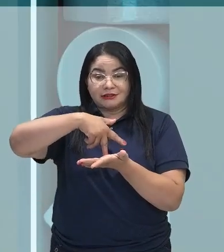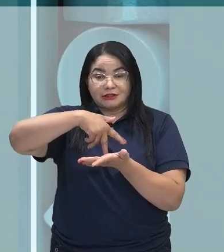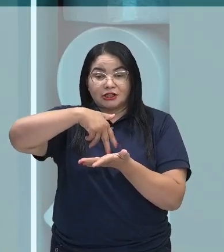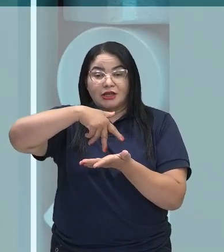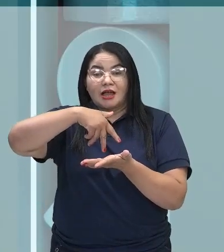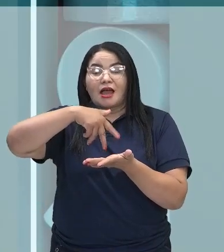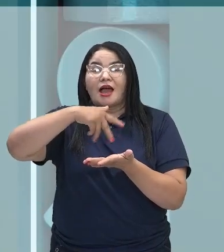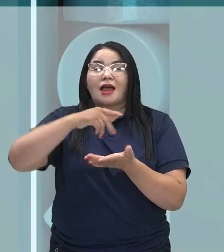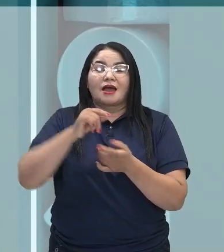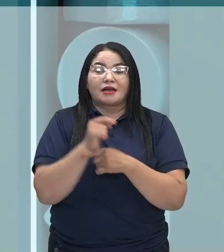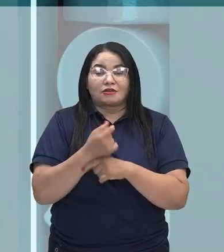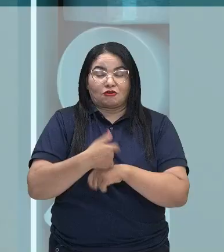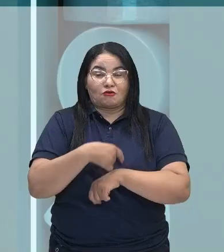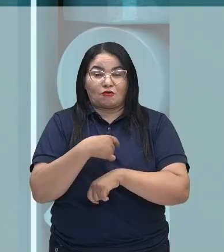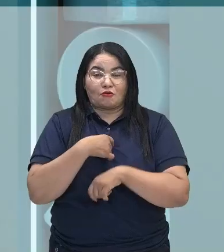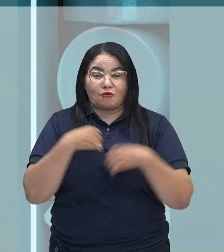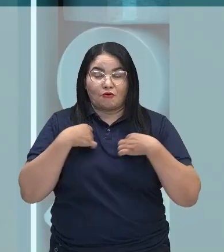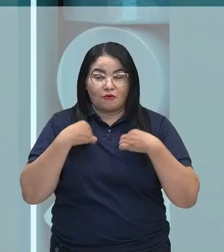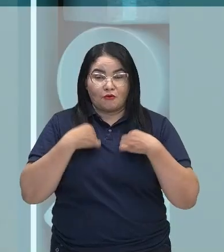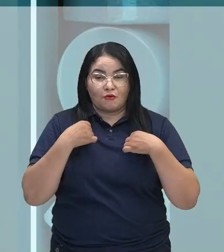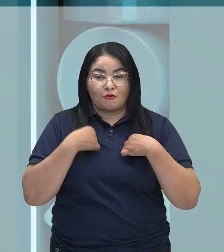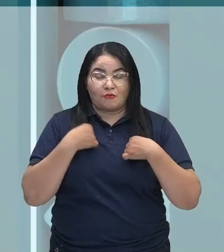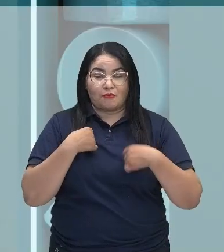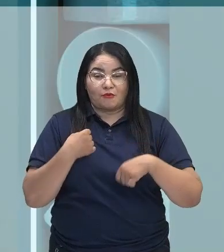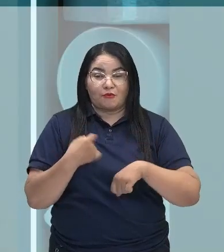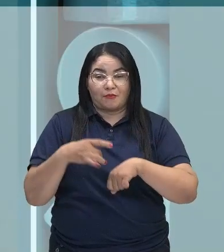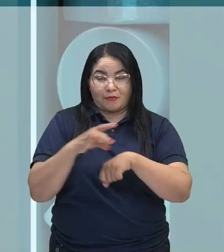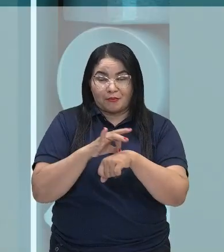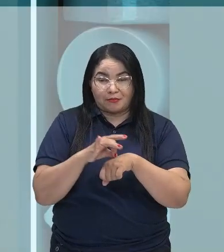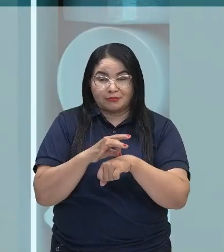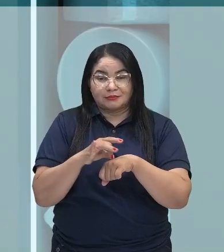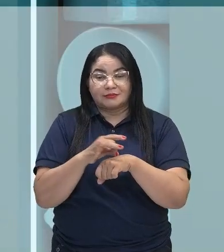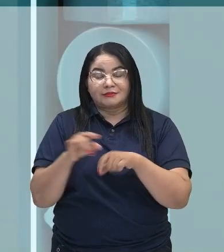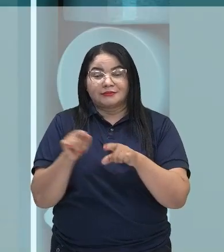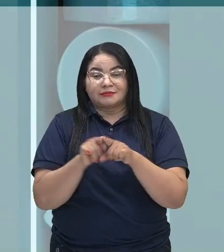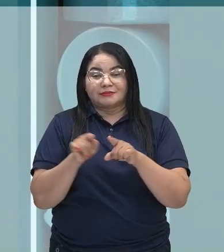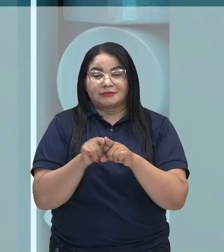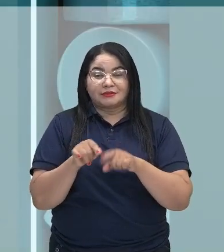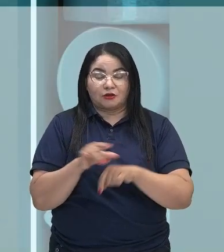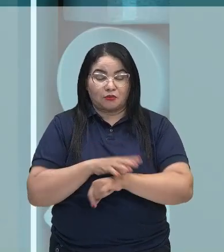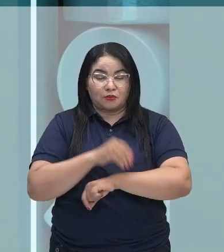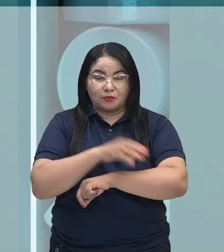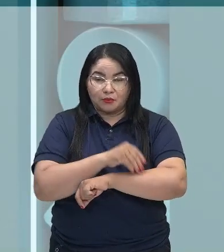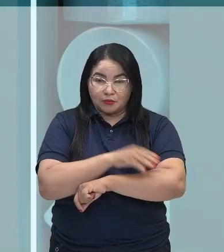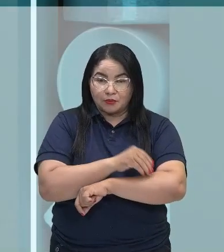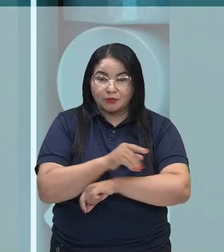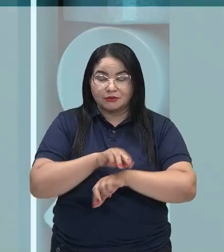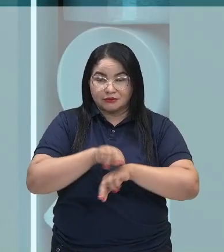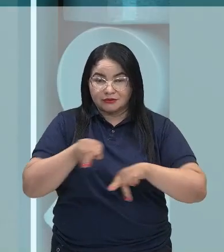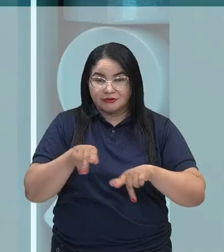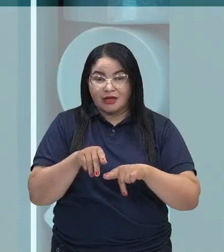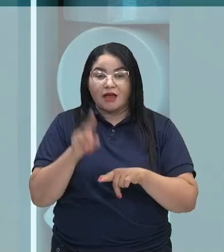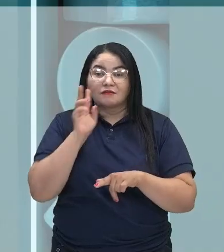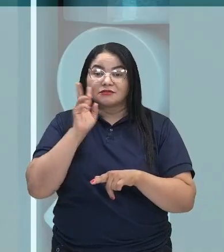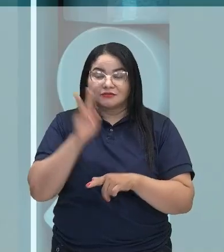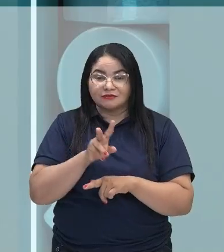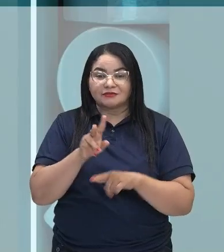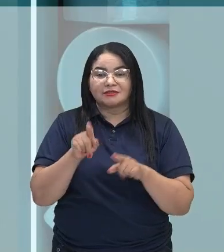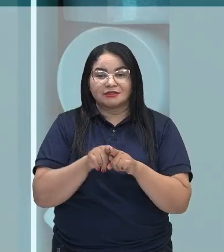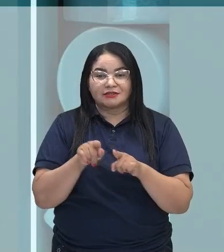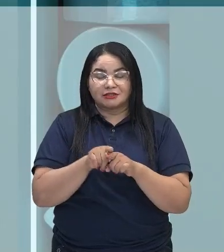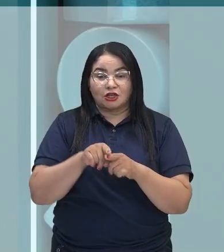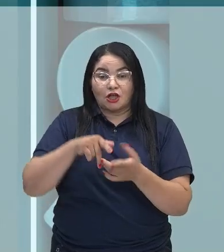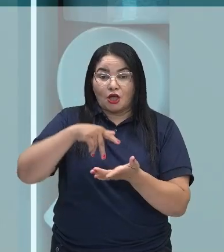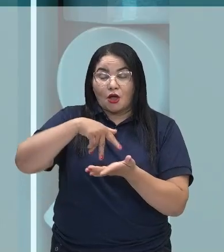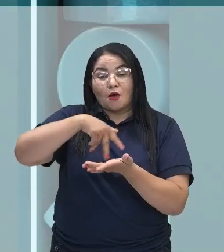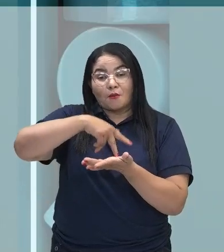toda de negro, como vocês viram, o tutu negro. Imediatamente vocês identificam aí como um balé clássico, ou seja, o